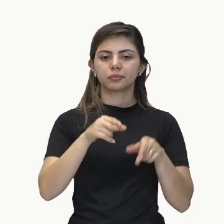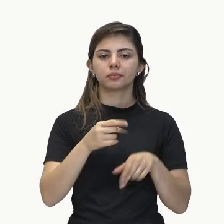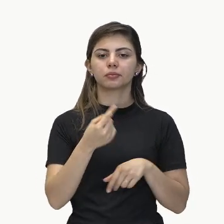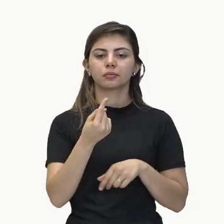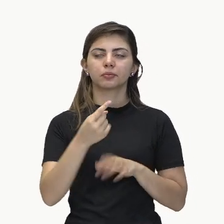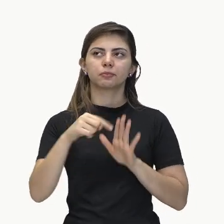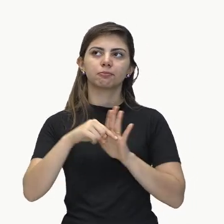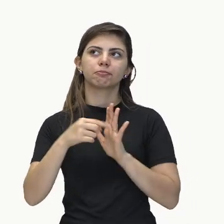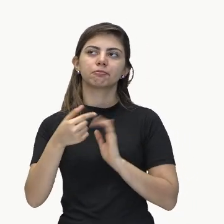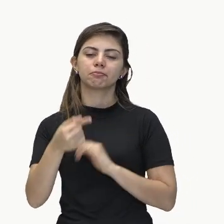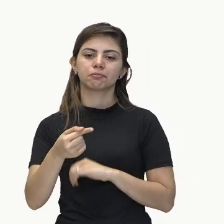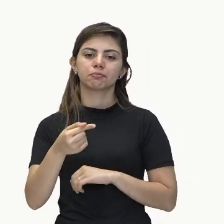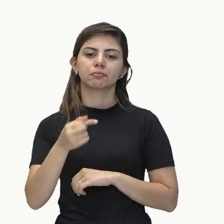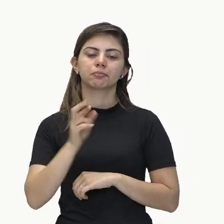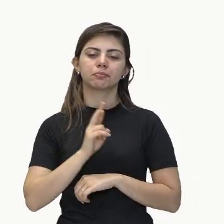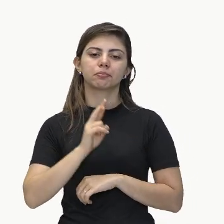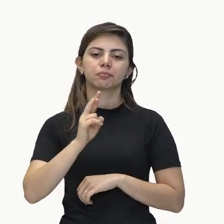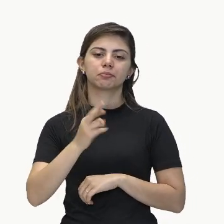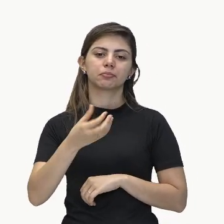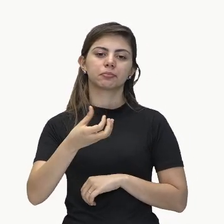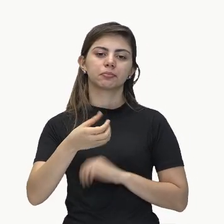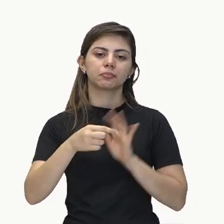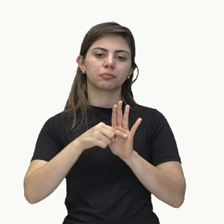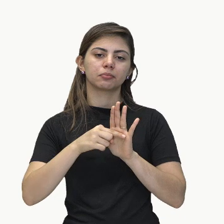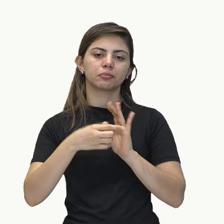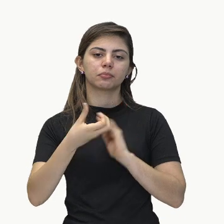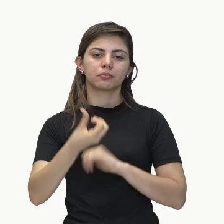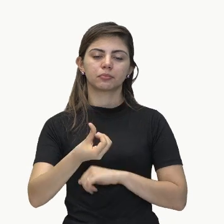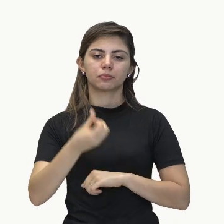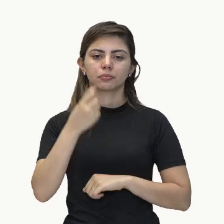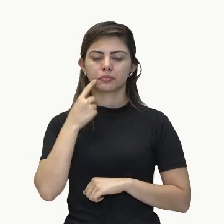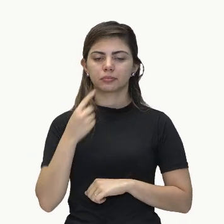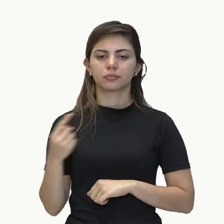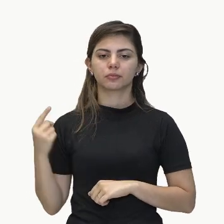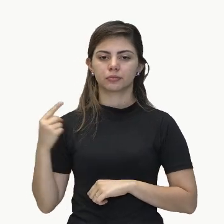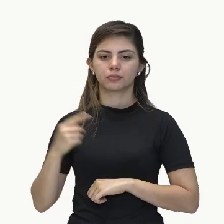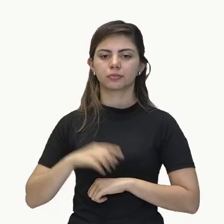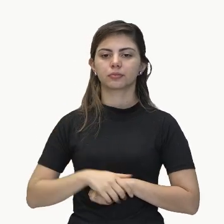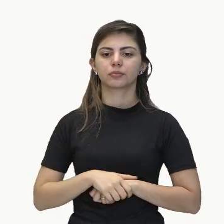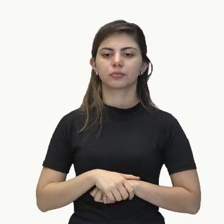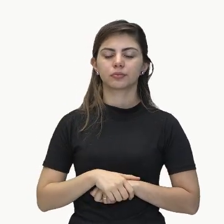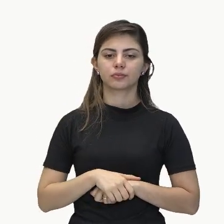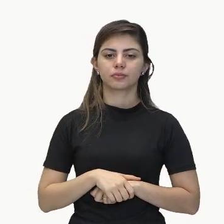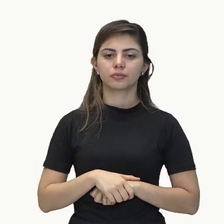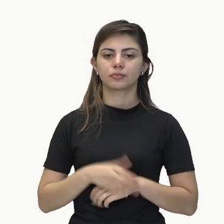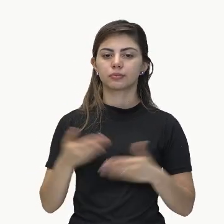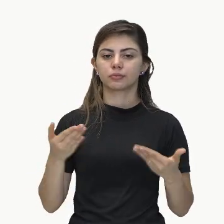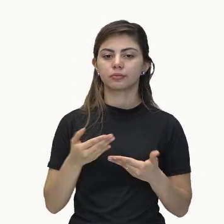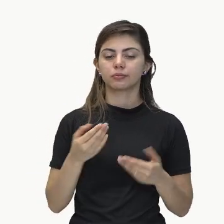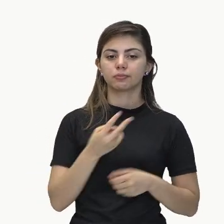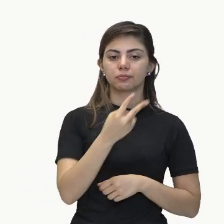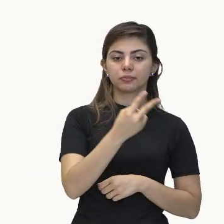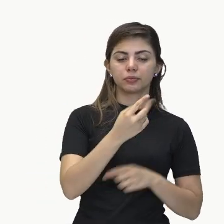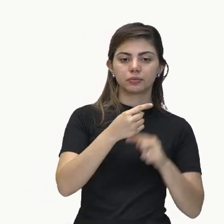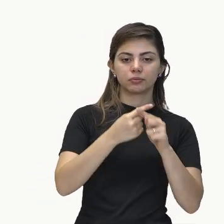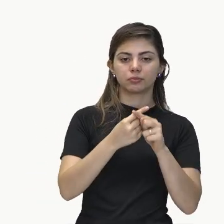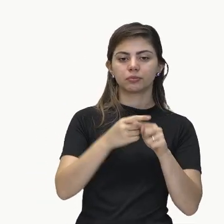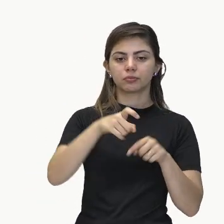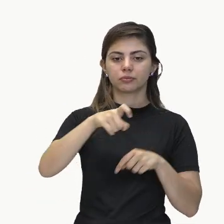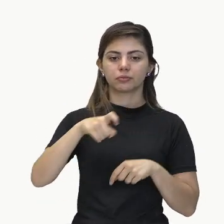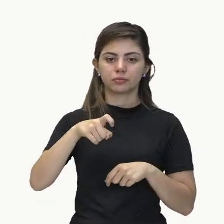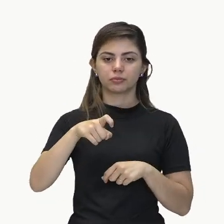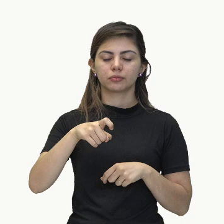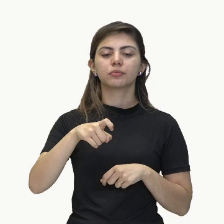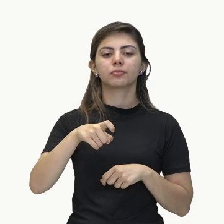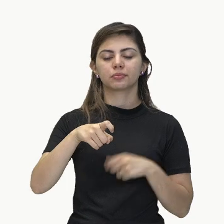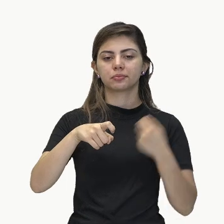tenho R$1 e estou devendo 7, eu pago, mas ainda fico devendo 6. E agora o 2 que está multiplicando, eu preciso deixar